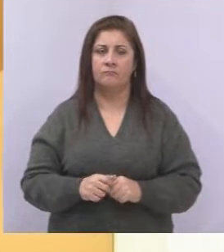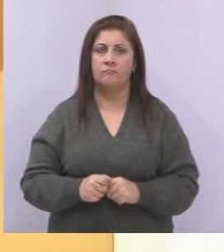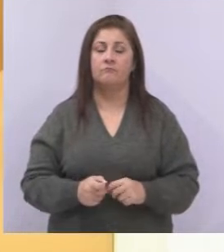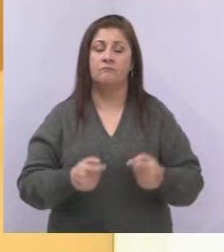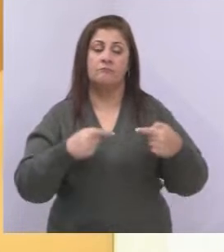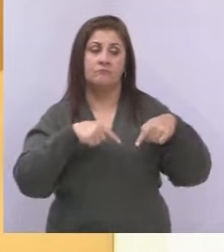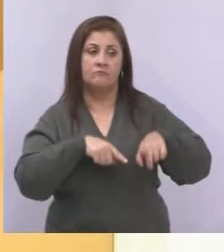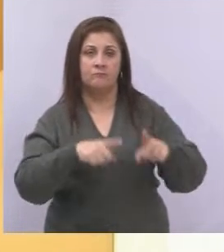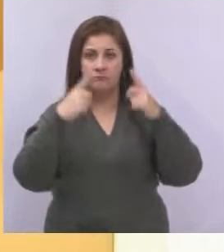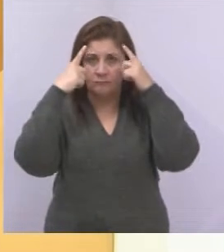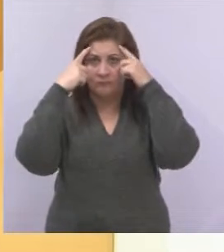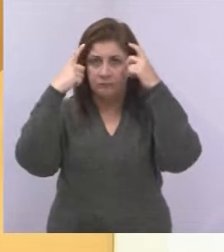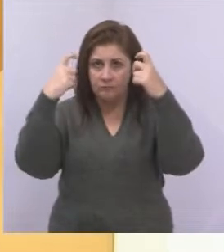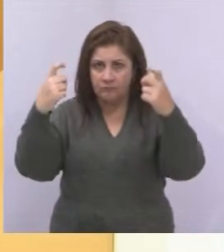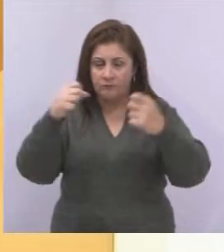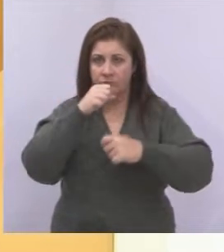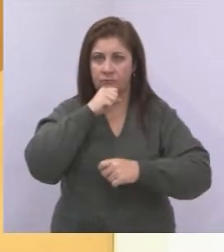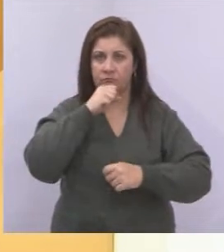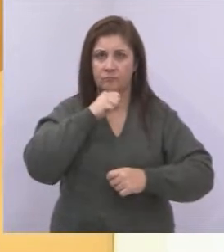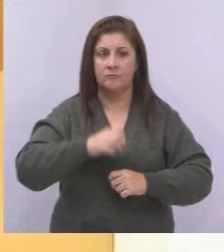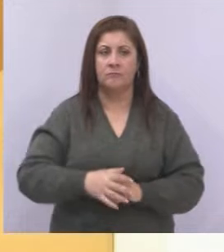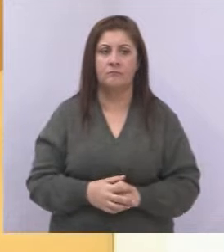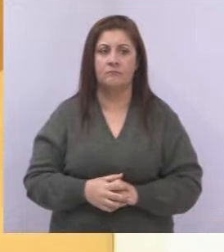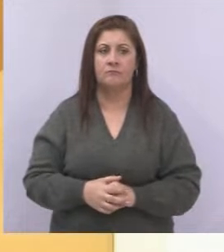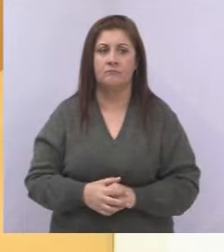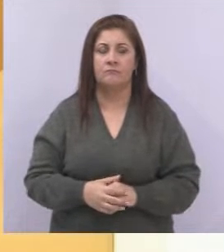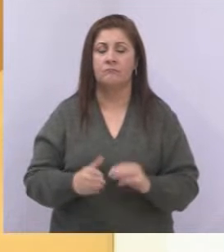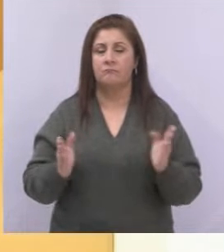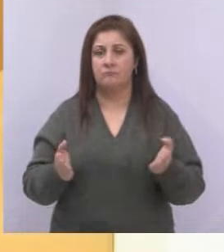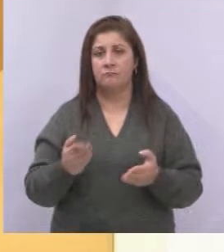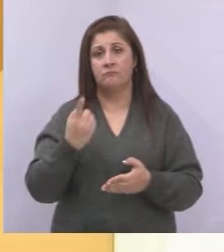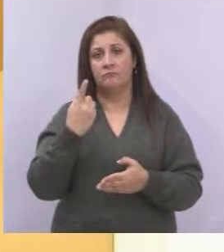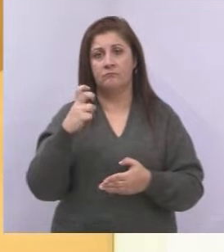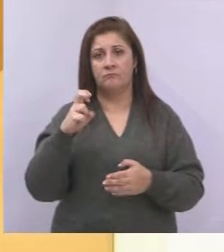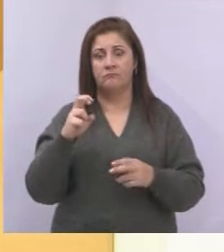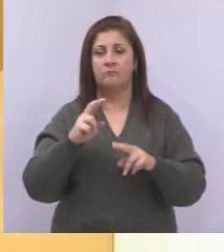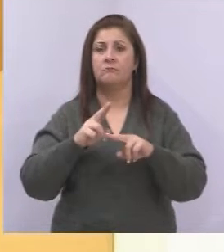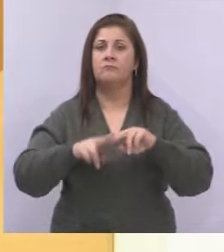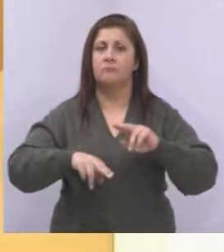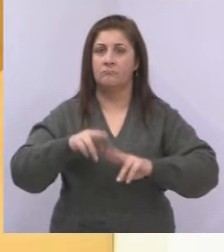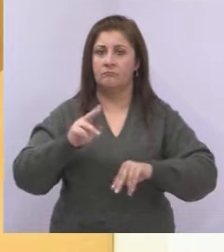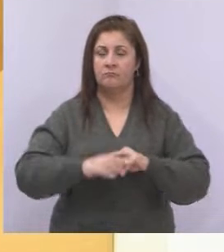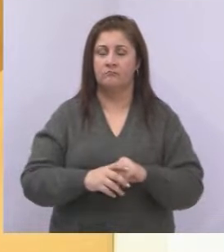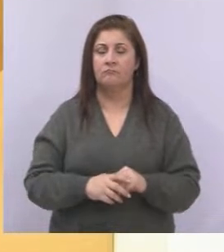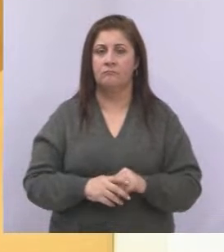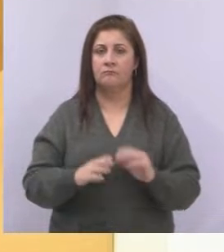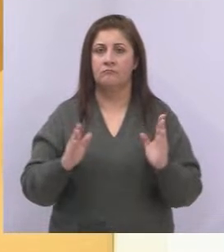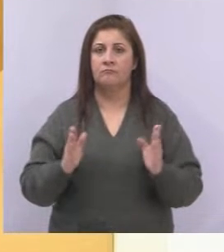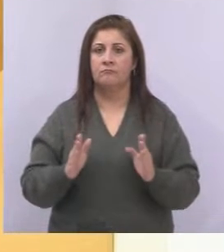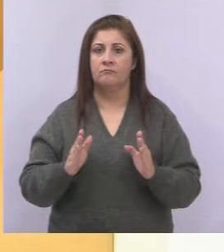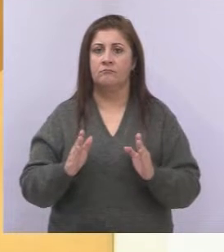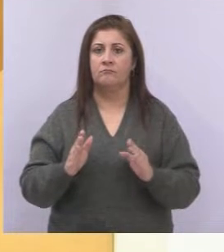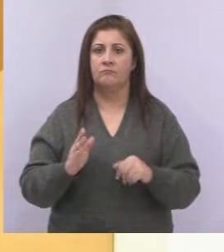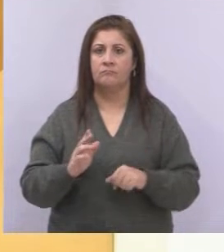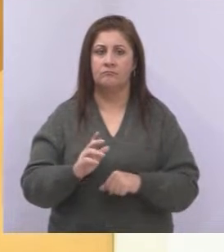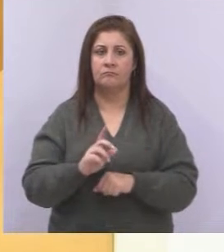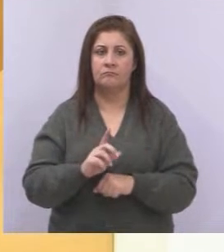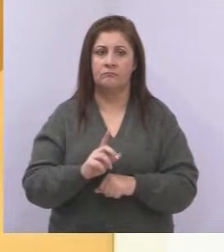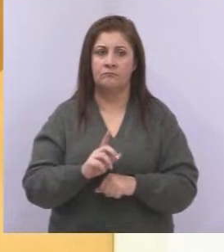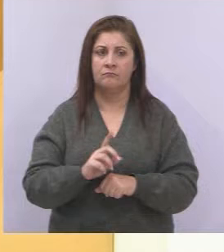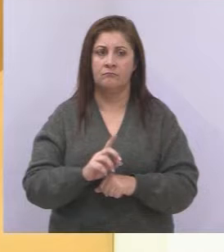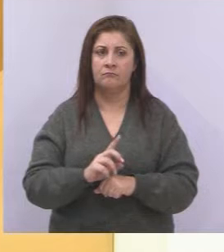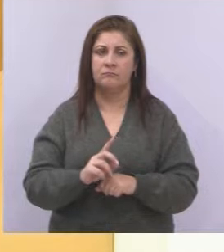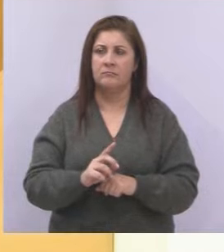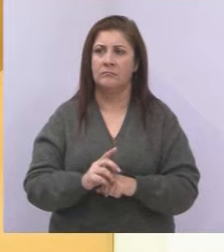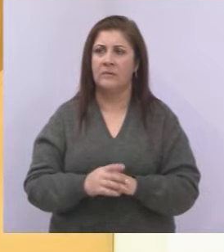contra a violência do idoso. Hoje é 15 de junho, nós estamos no Junho Violeta, tá?